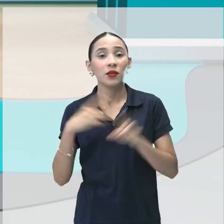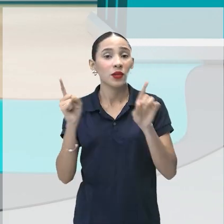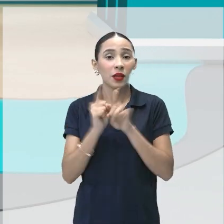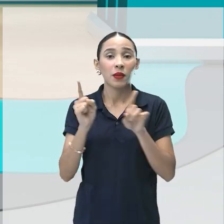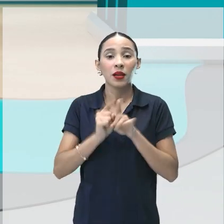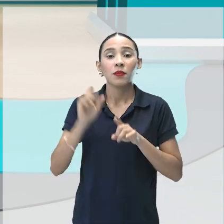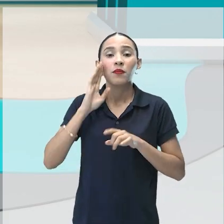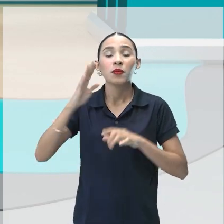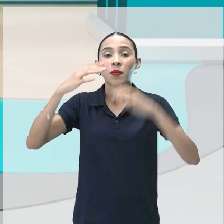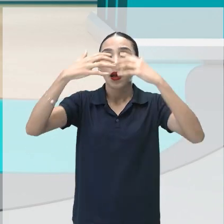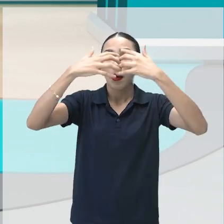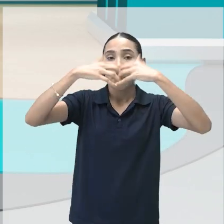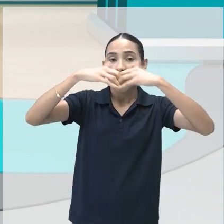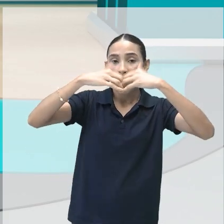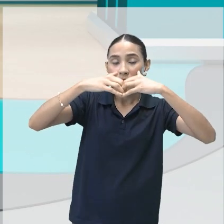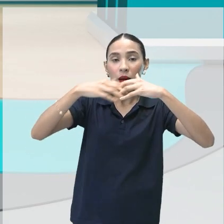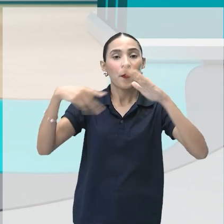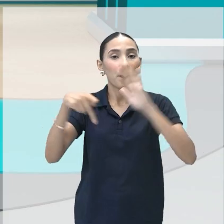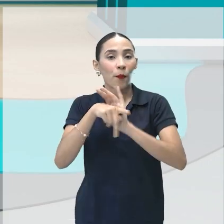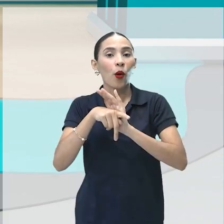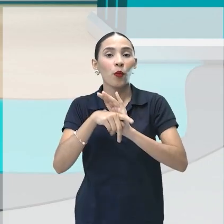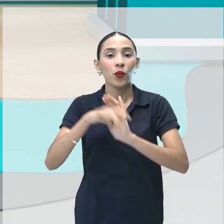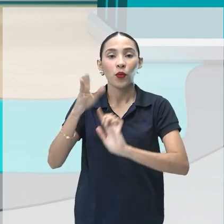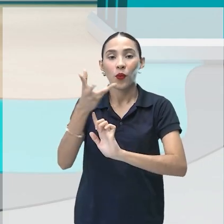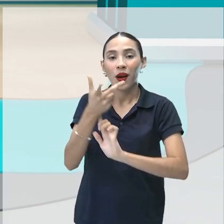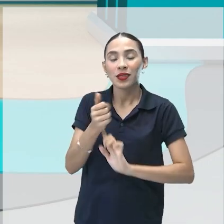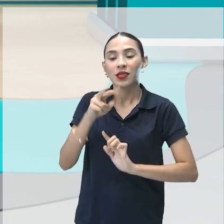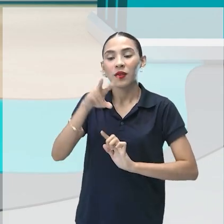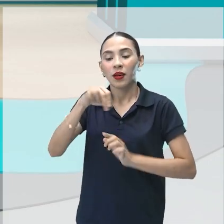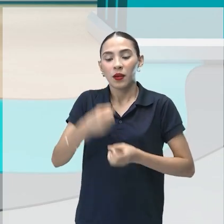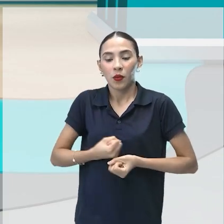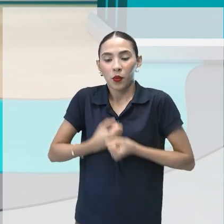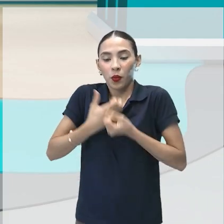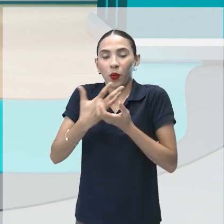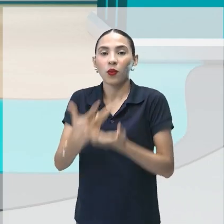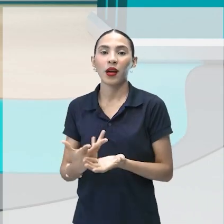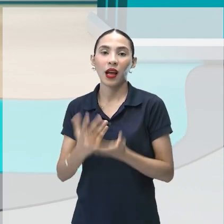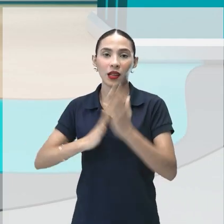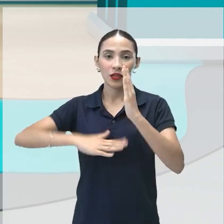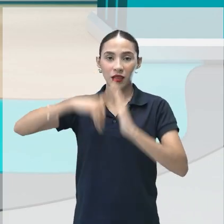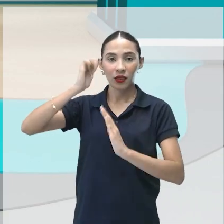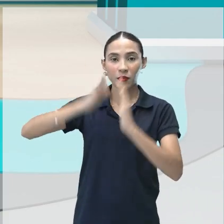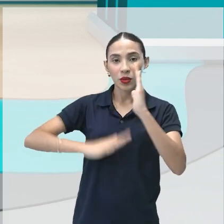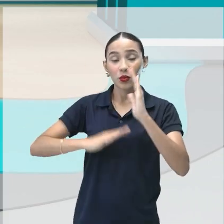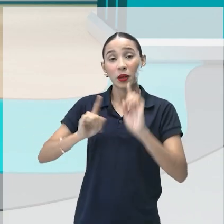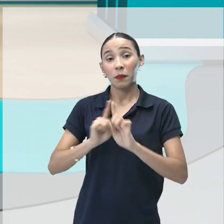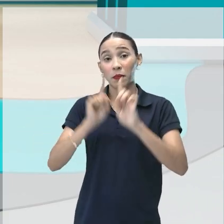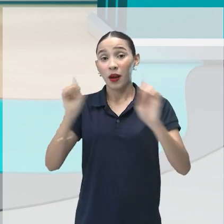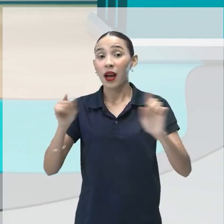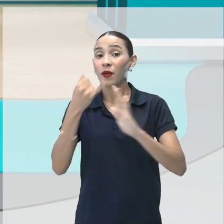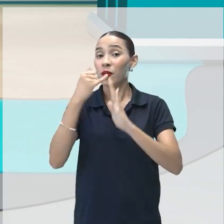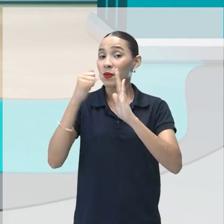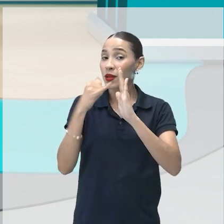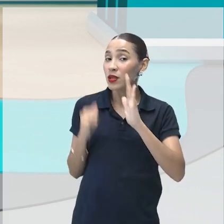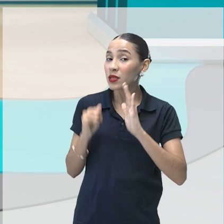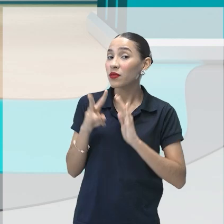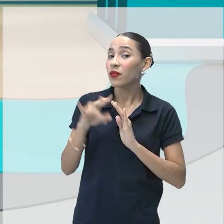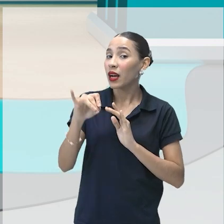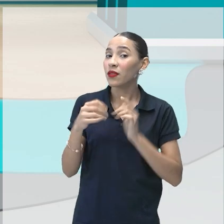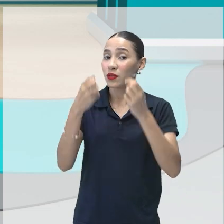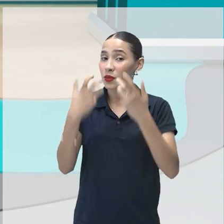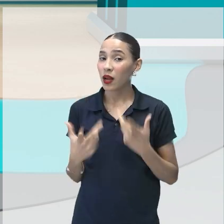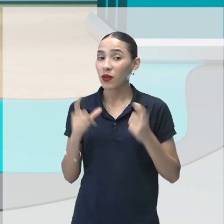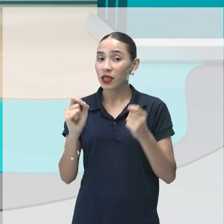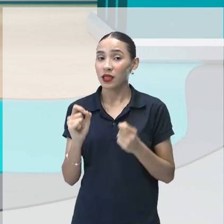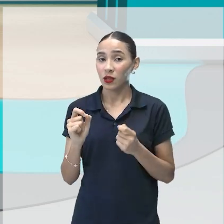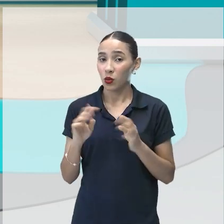principalmente psicológico do artista, e ele vai expressar na sua obra. O impressionismo ele vem dizer que nem tudo é dor,